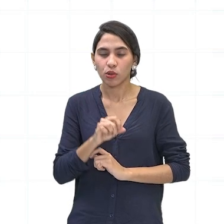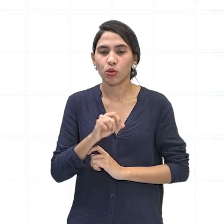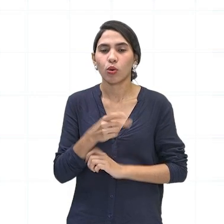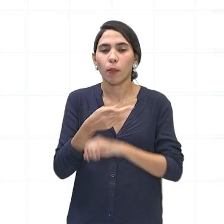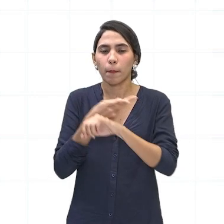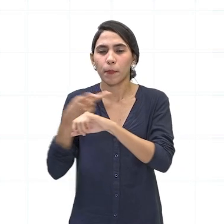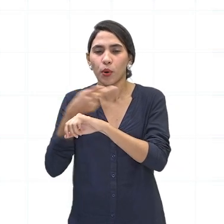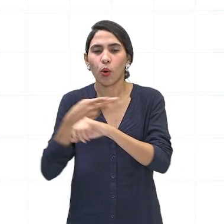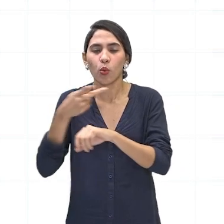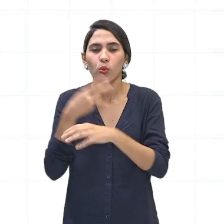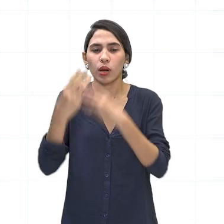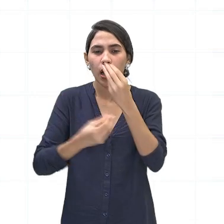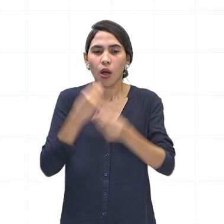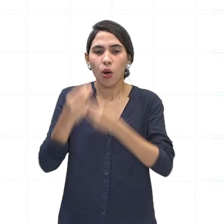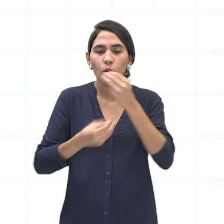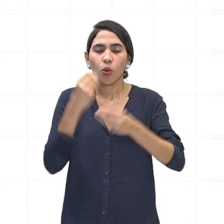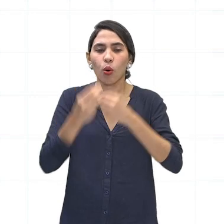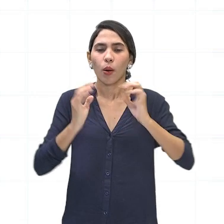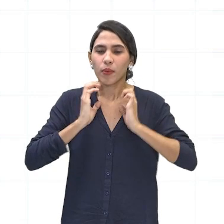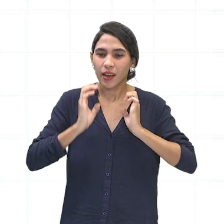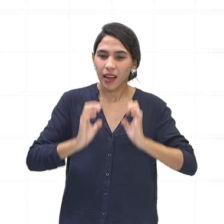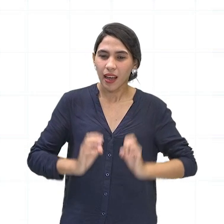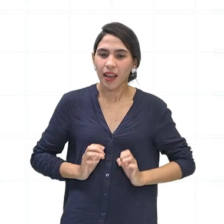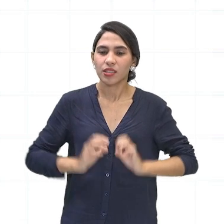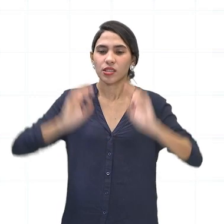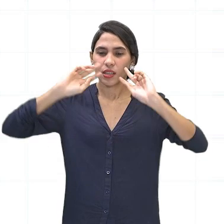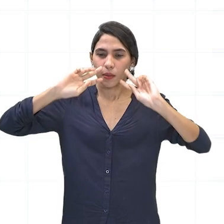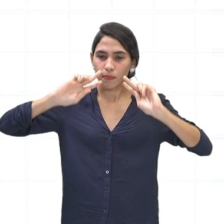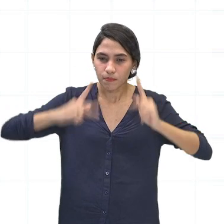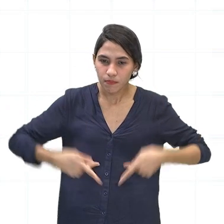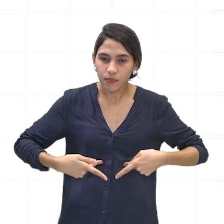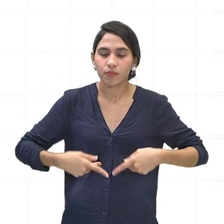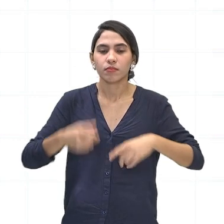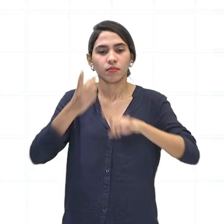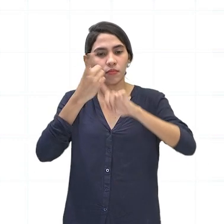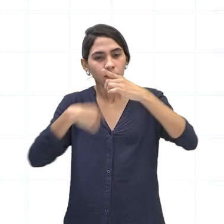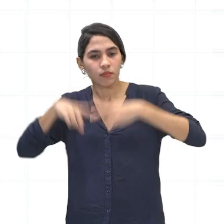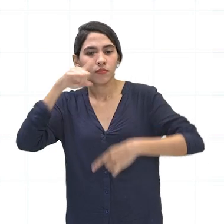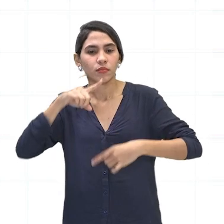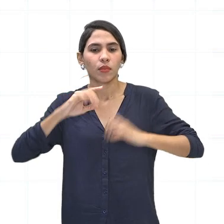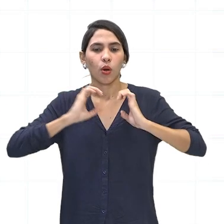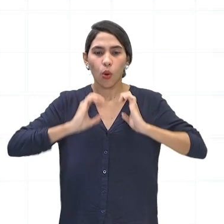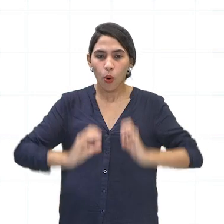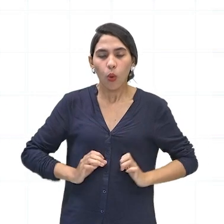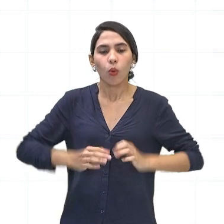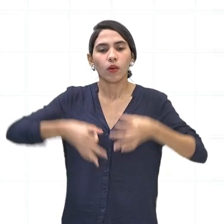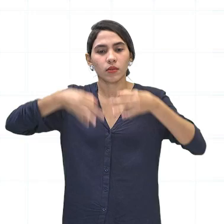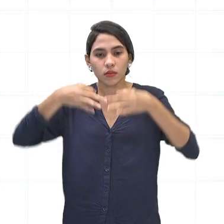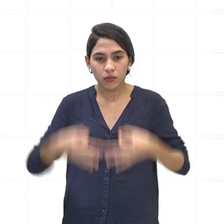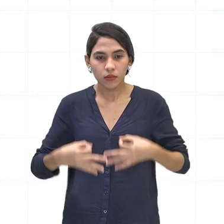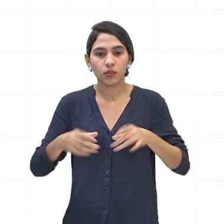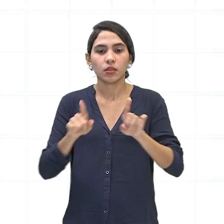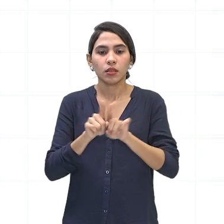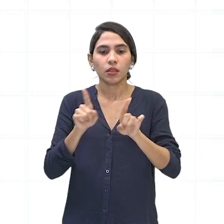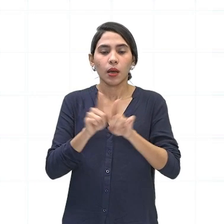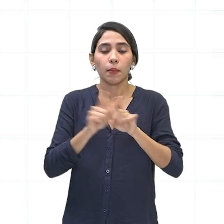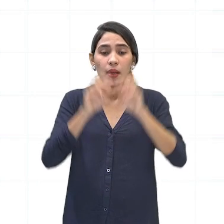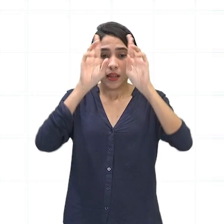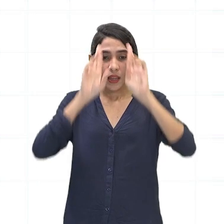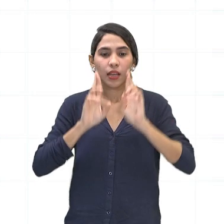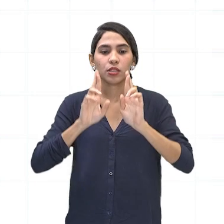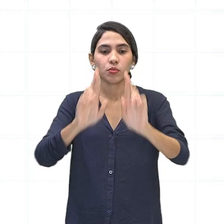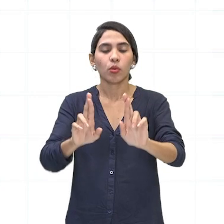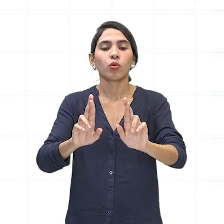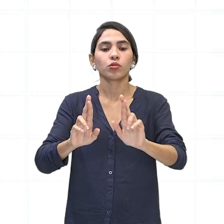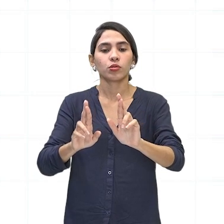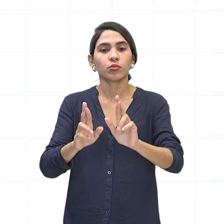do aperfeiçoamento pessoal, no sentido da honra, disciplina e respeito